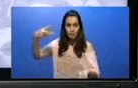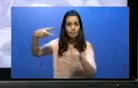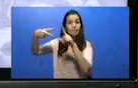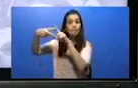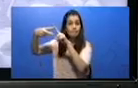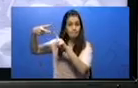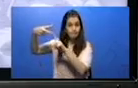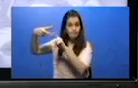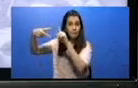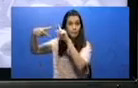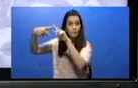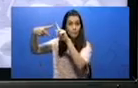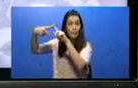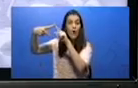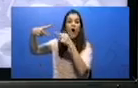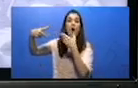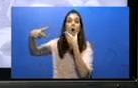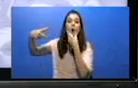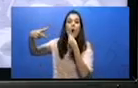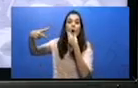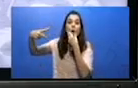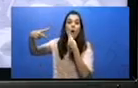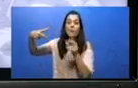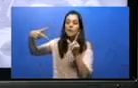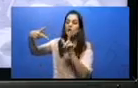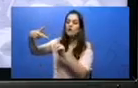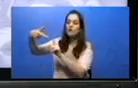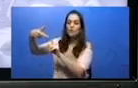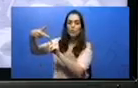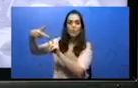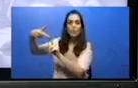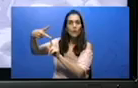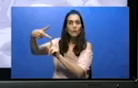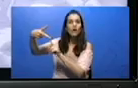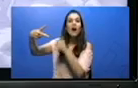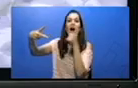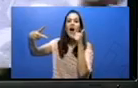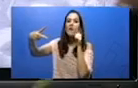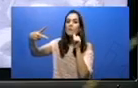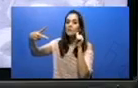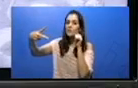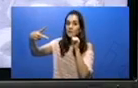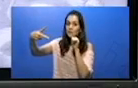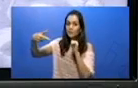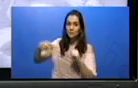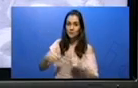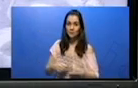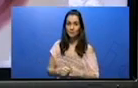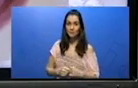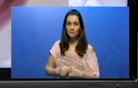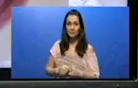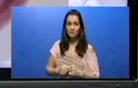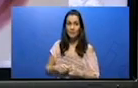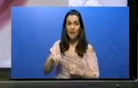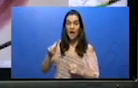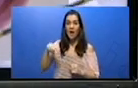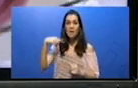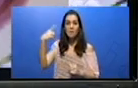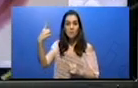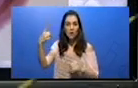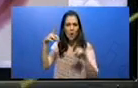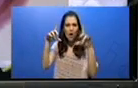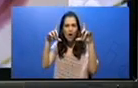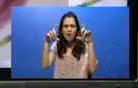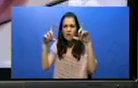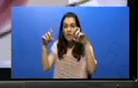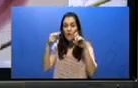externamente, que é o macho. E internamente, a gente está observando aqui no cantinho, a fêmea. Acho que na próxima figura é mais